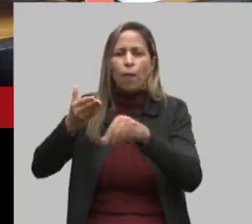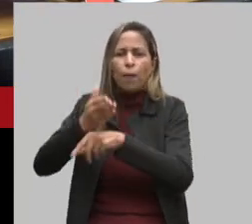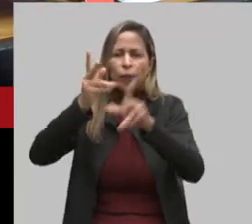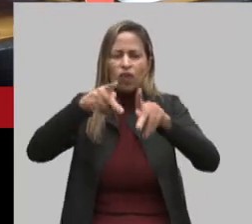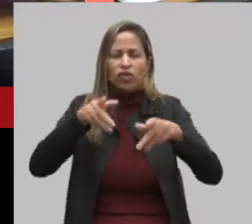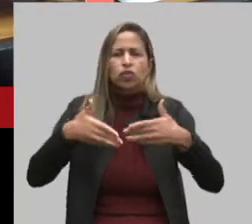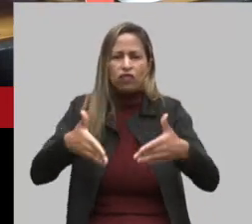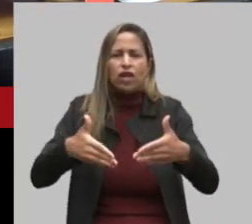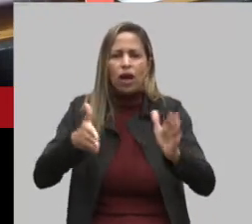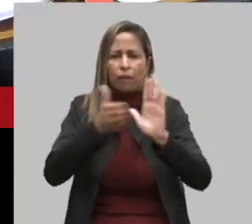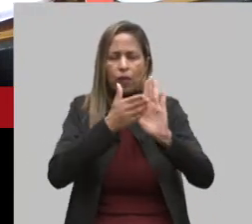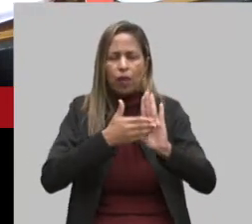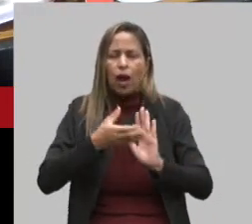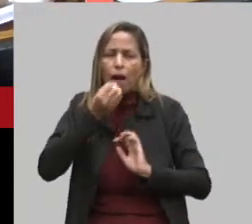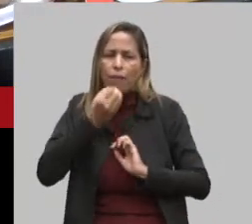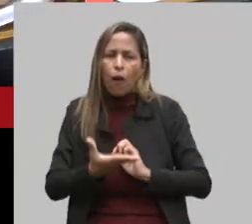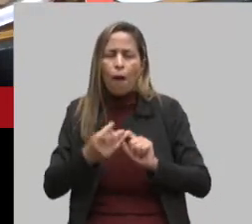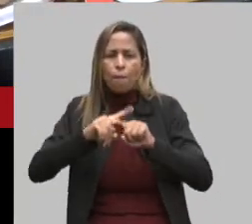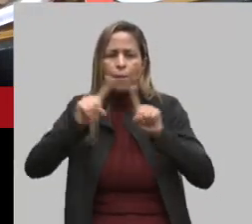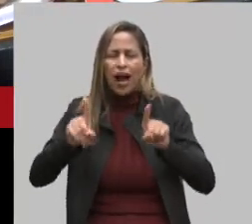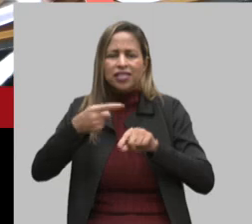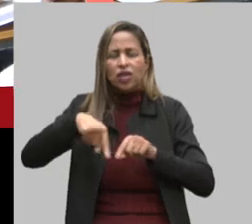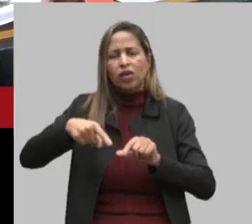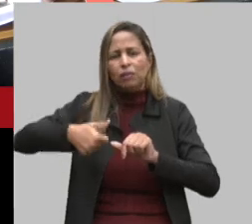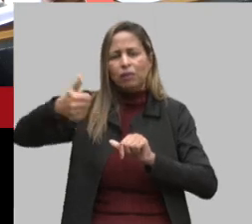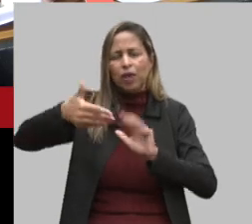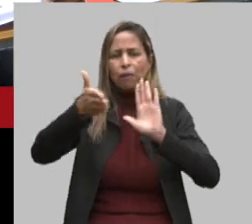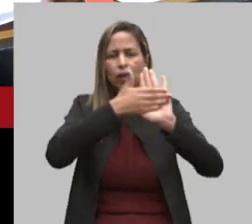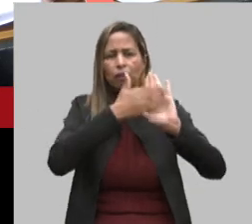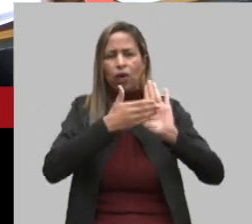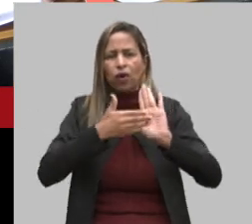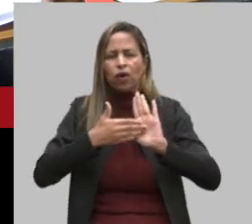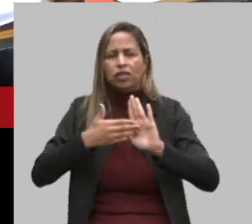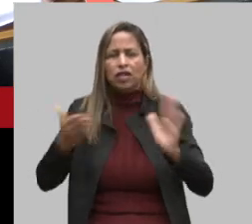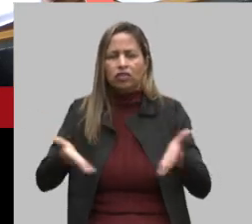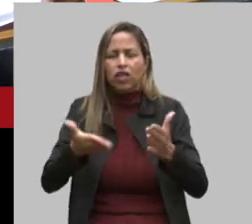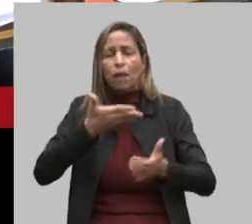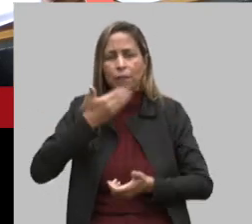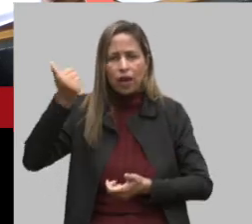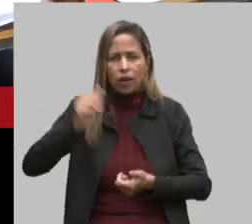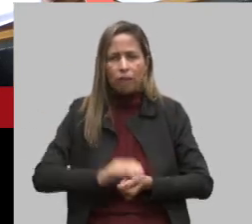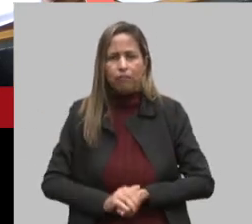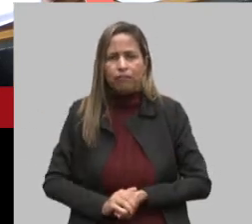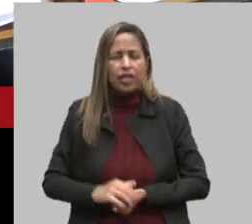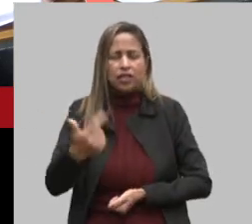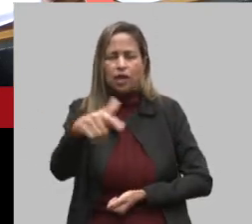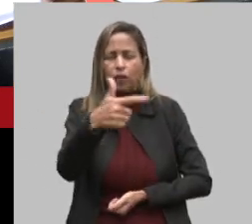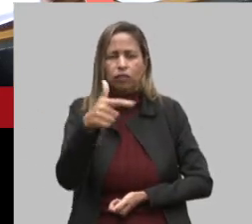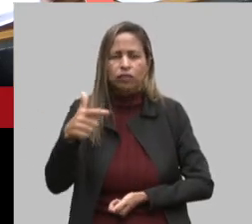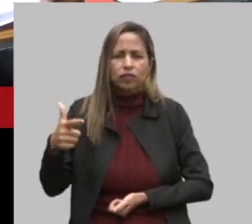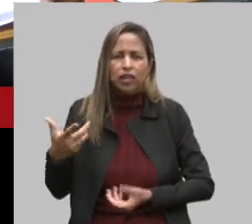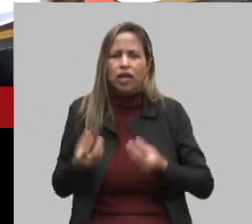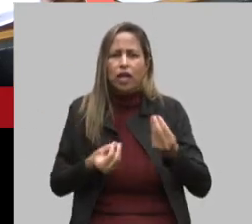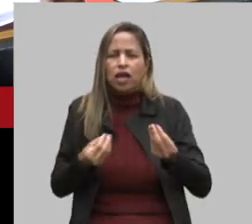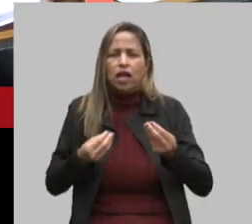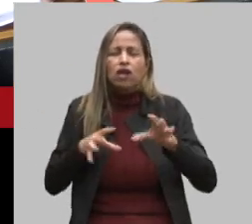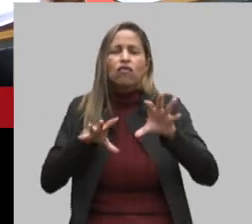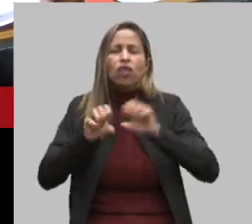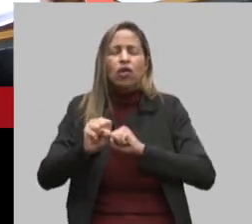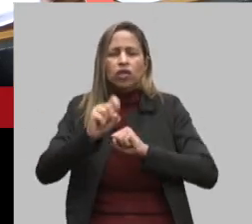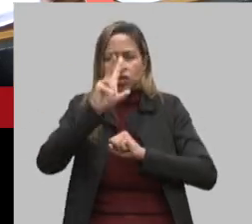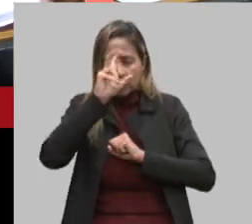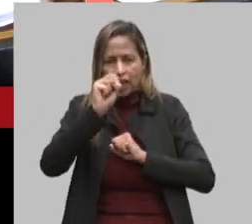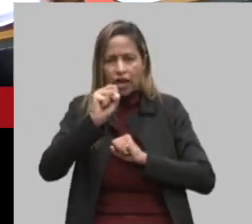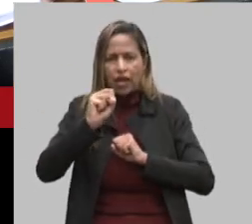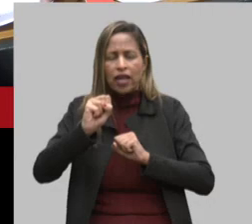essa proposta ela é boa mas a nossa primeira proposta é escrita de uma maneira melhor e ela não tem o forte que é necessário para se